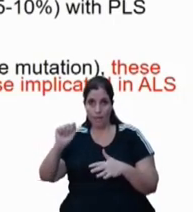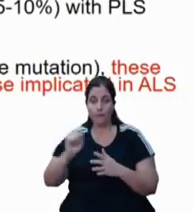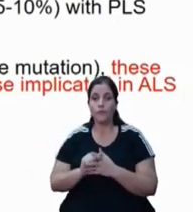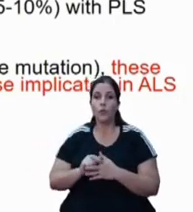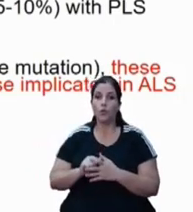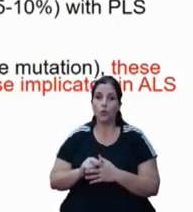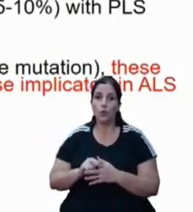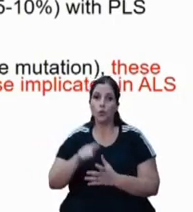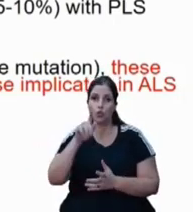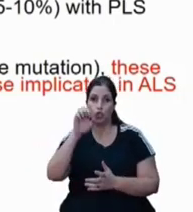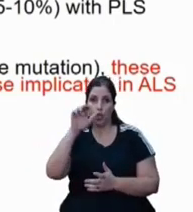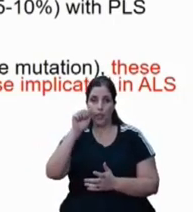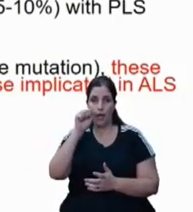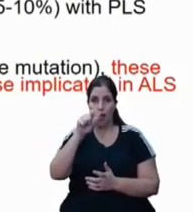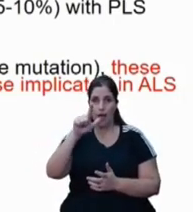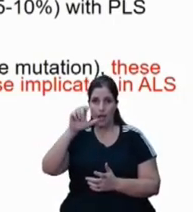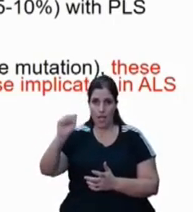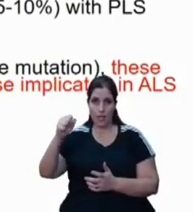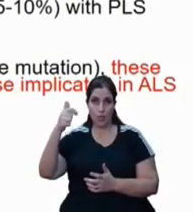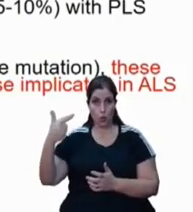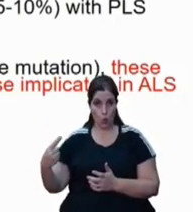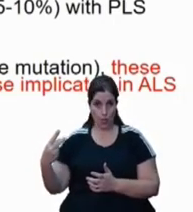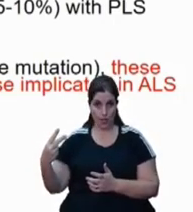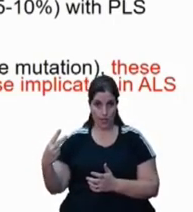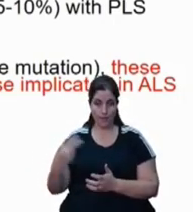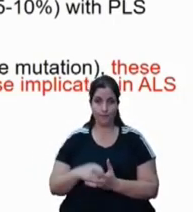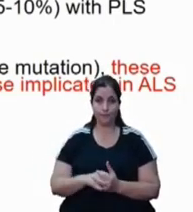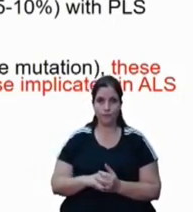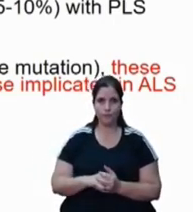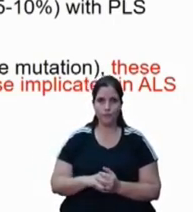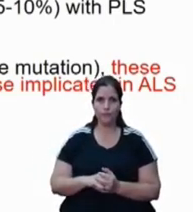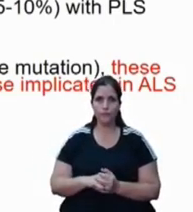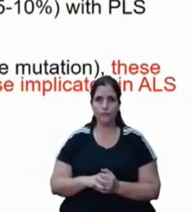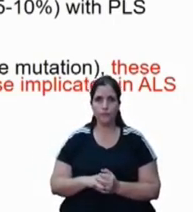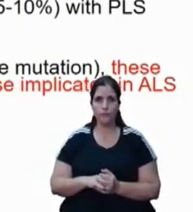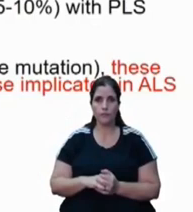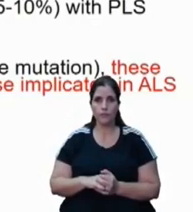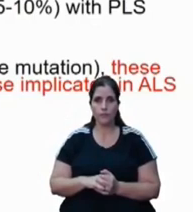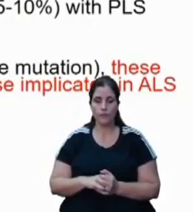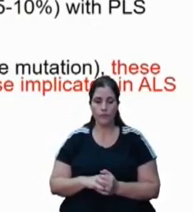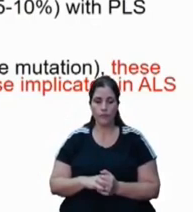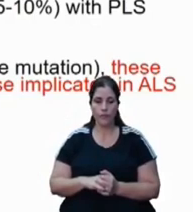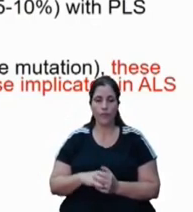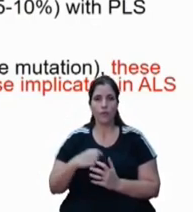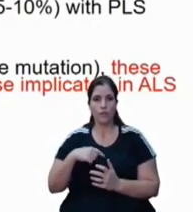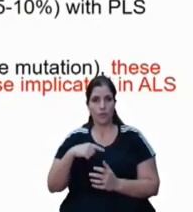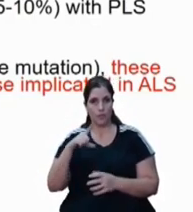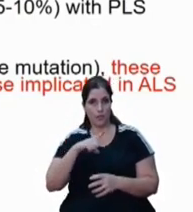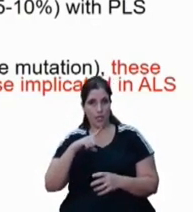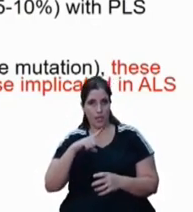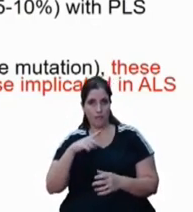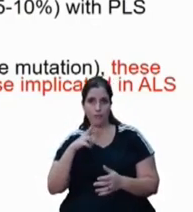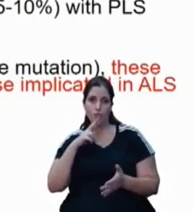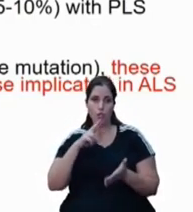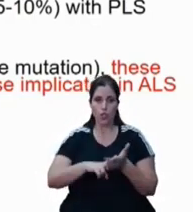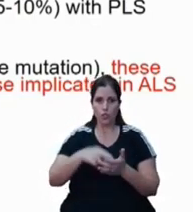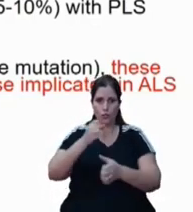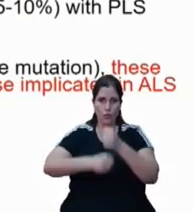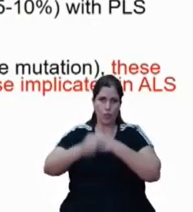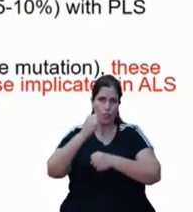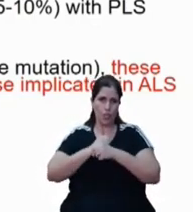ALS2, e registros ocasionais de PLS familiar, tais como os registros de alguns anos atrás